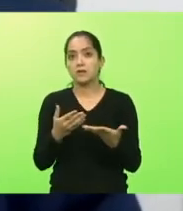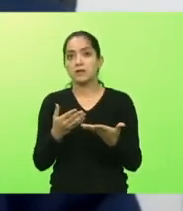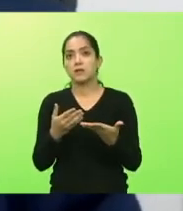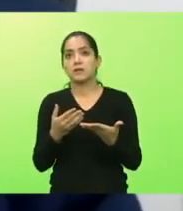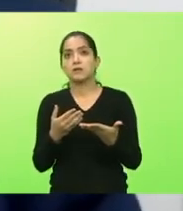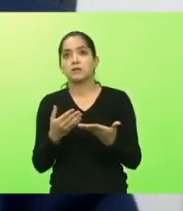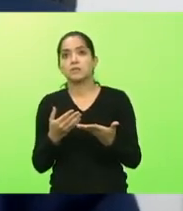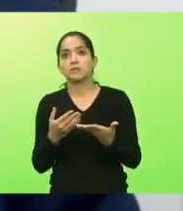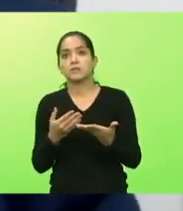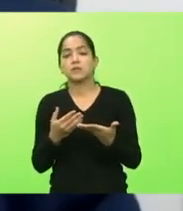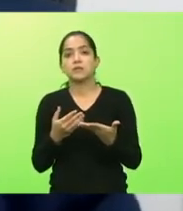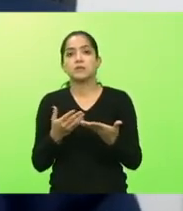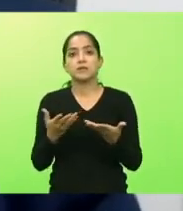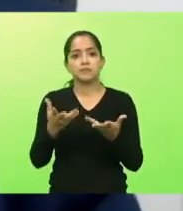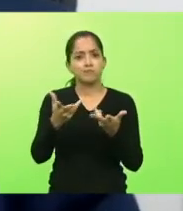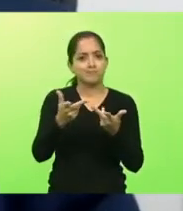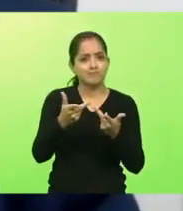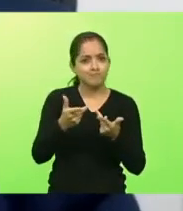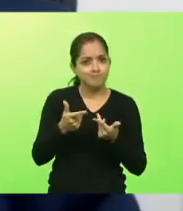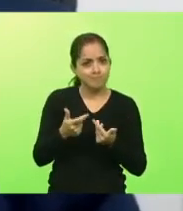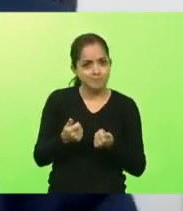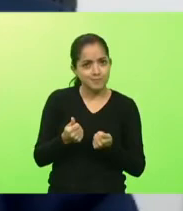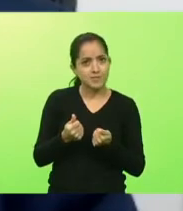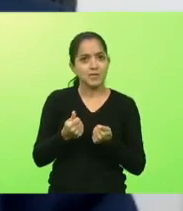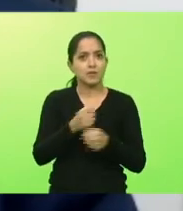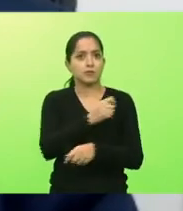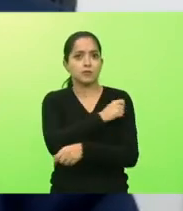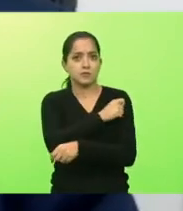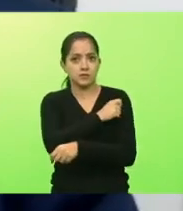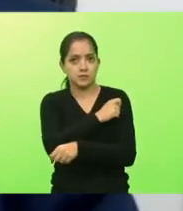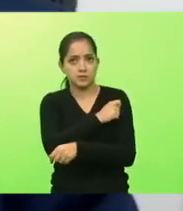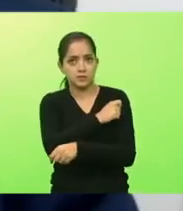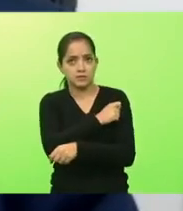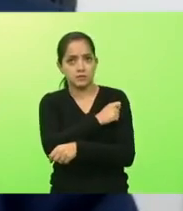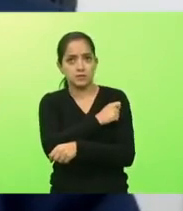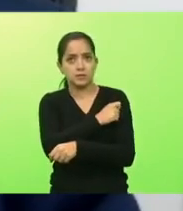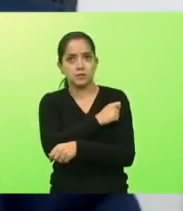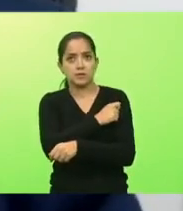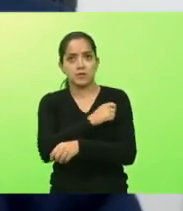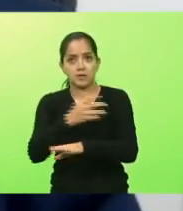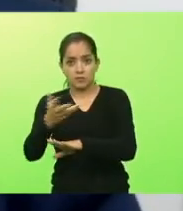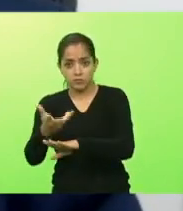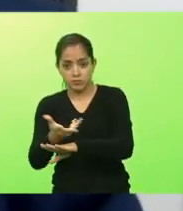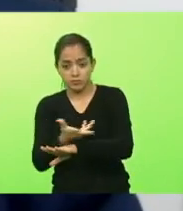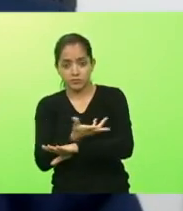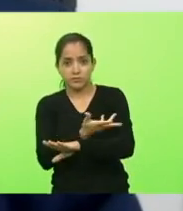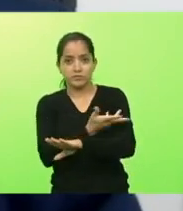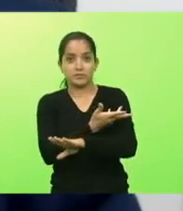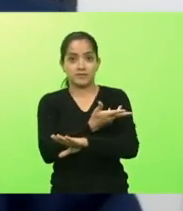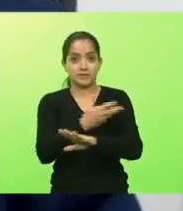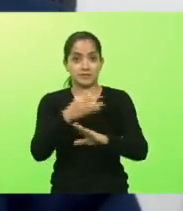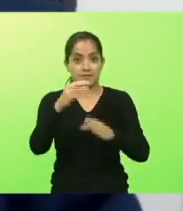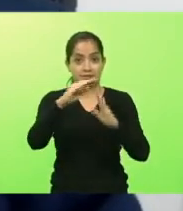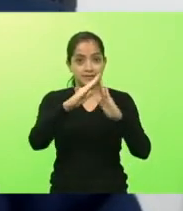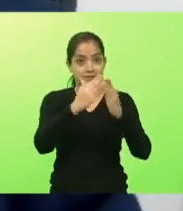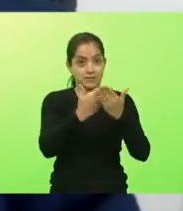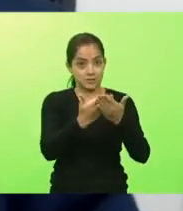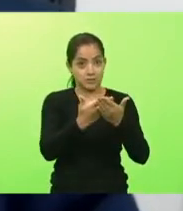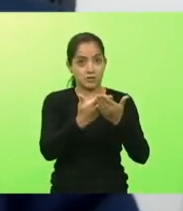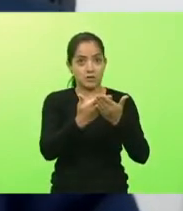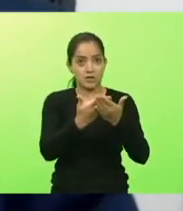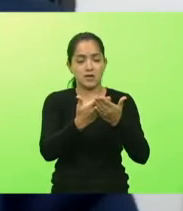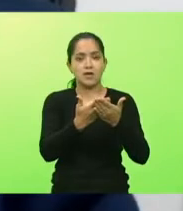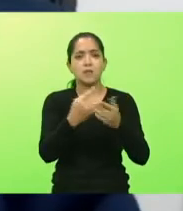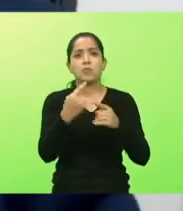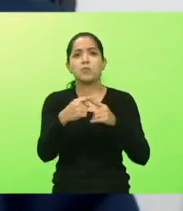os estudantes na pandemia quanto ele tem com a jardinagem das escolas, porque ele fez uma